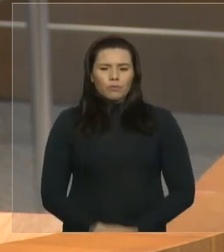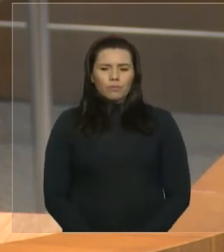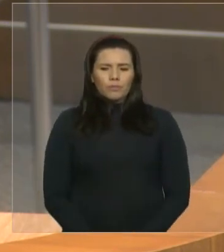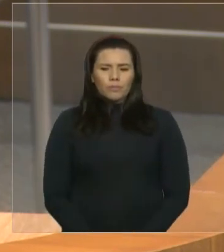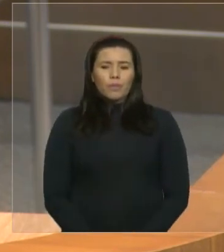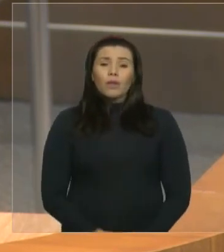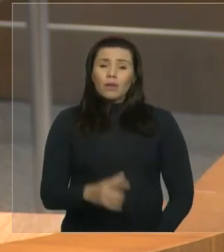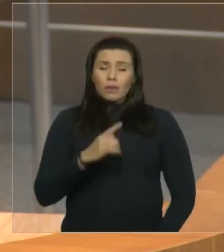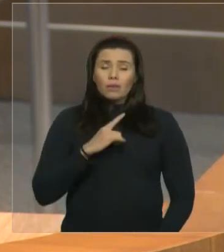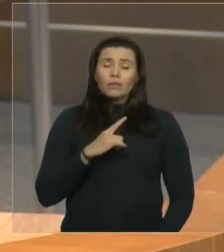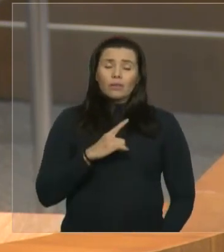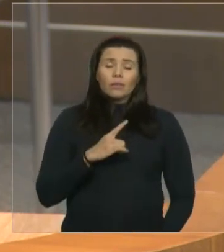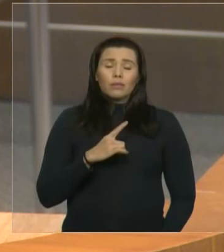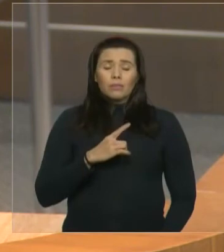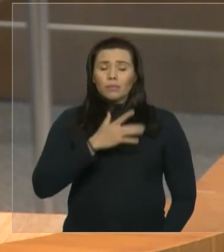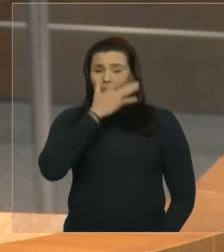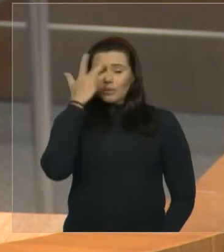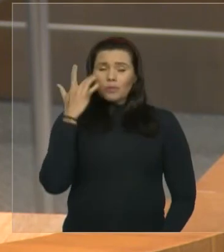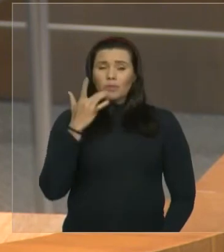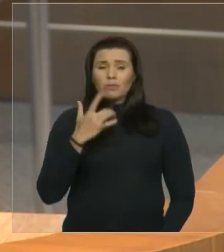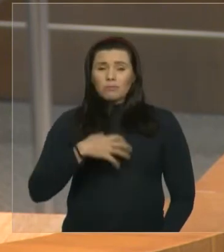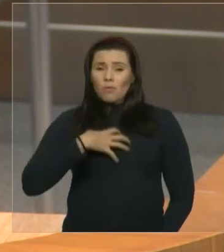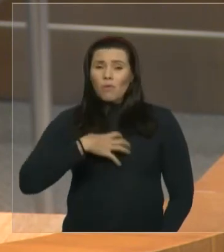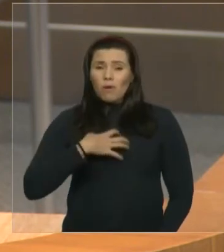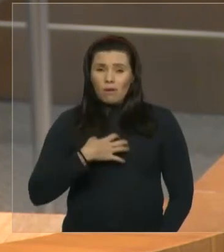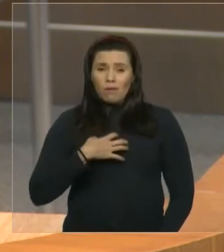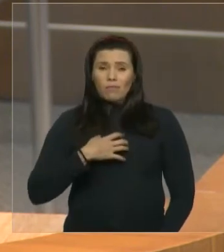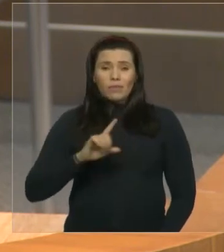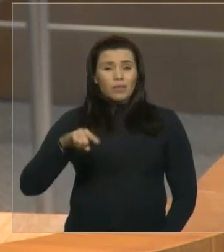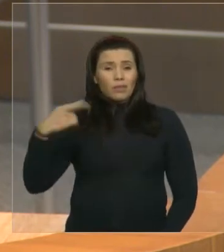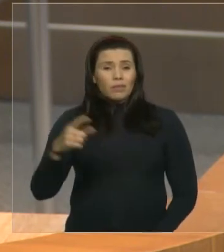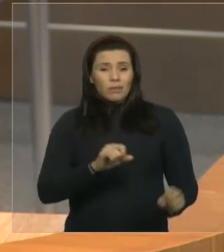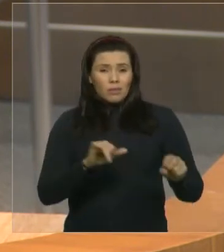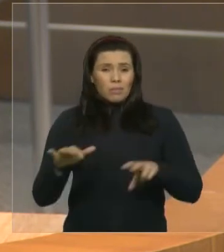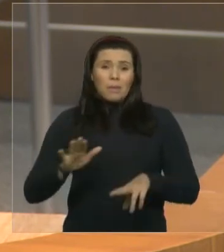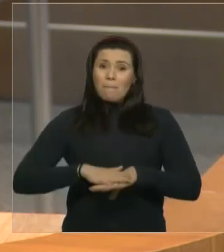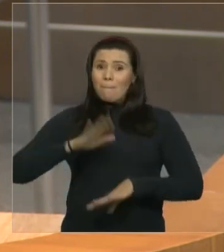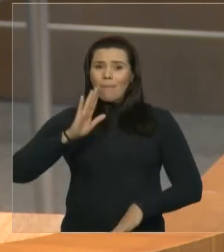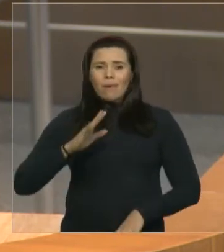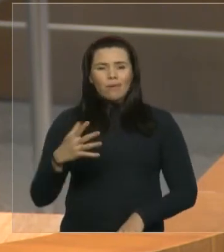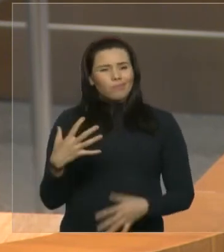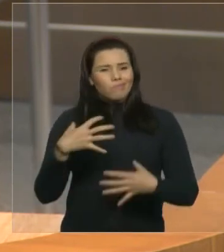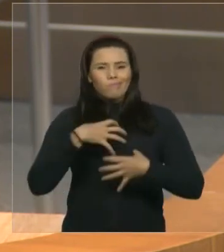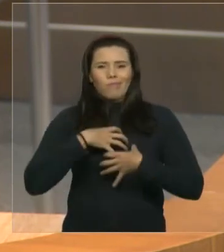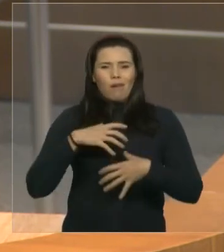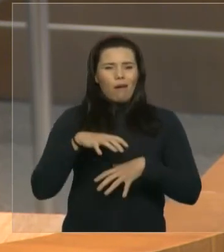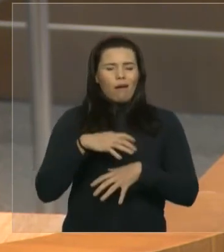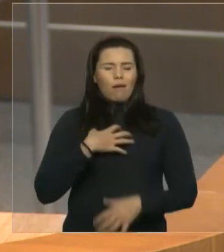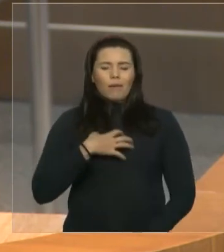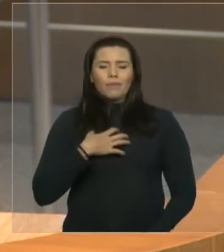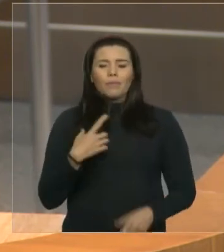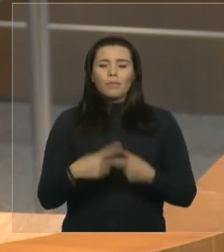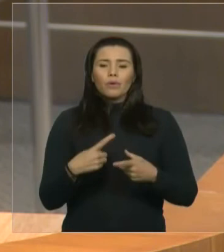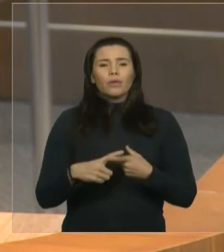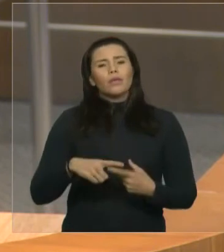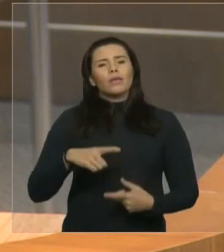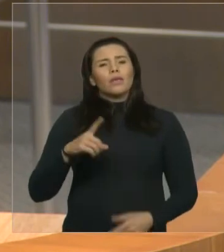ainda semana que vem, porque sábado, sexta, na verdade, nós